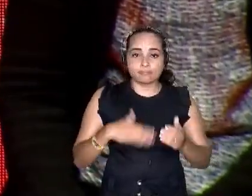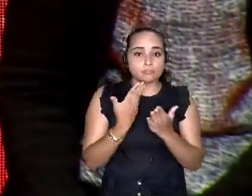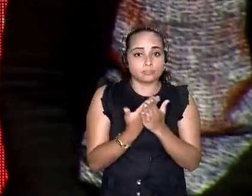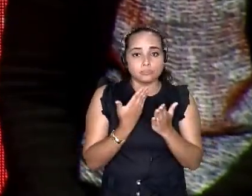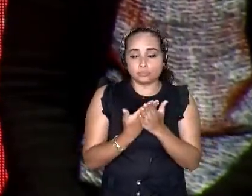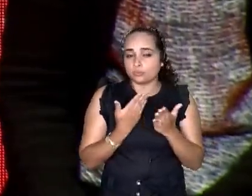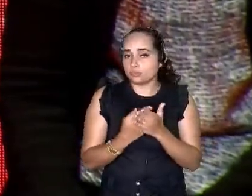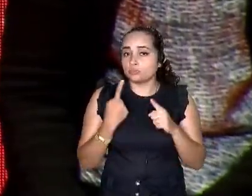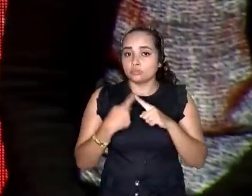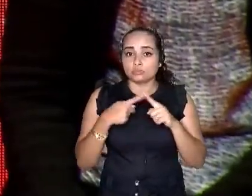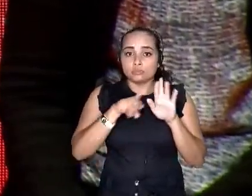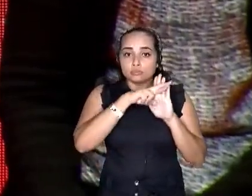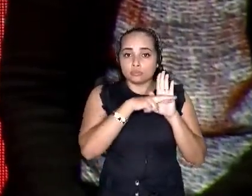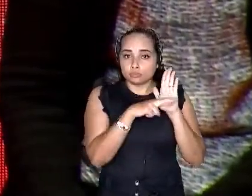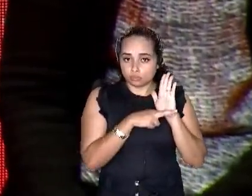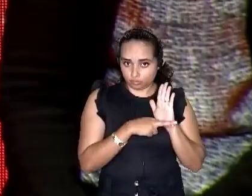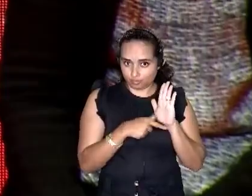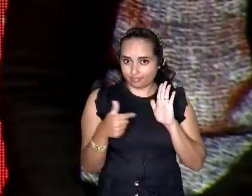regras, elas,